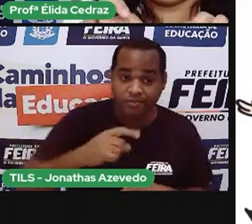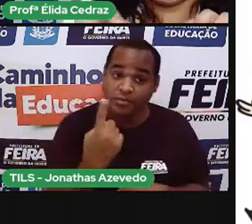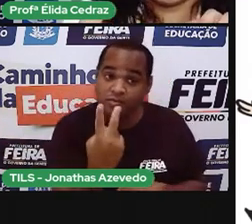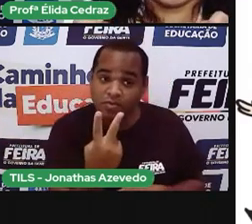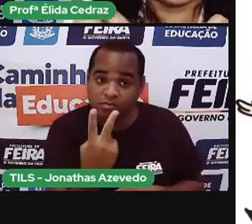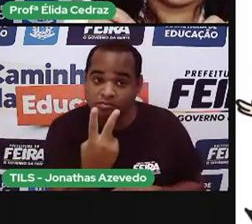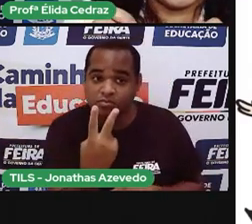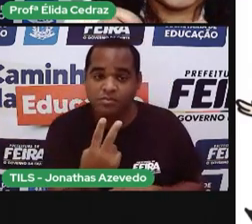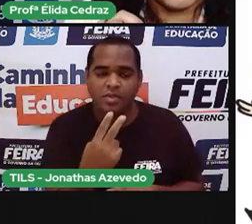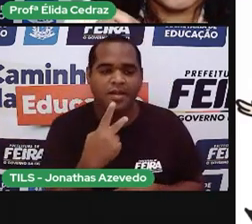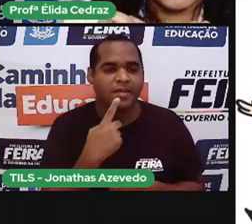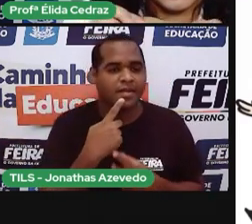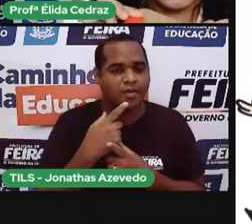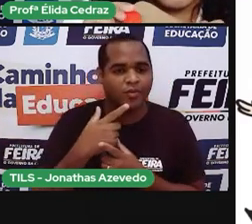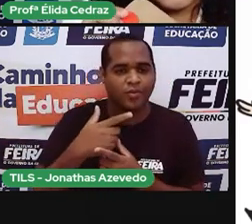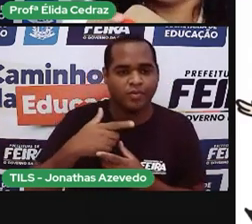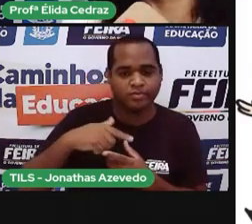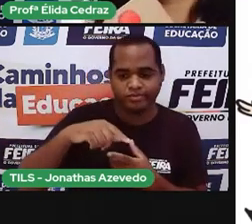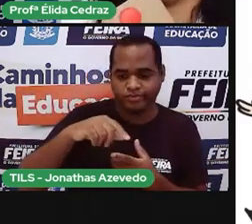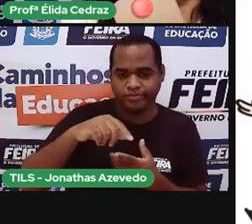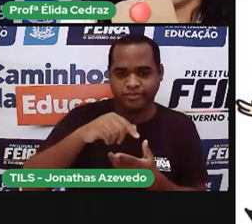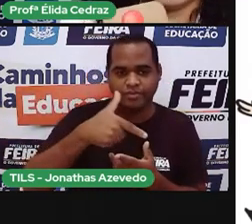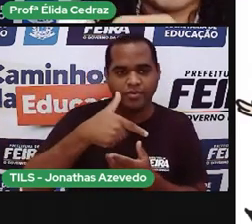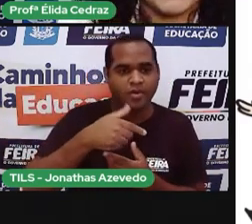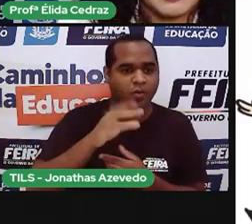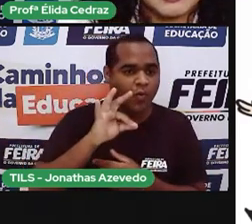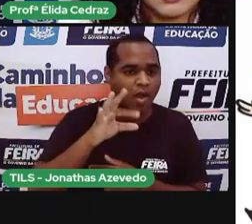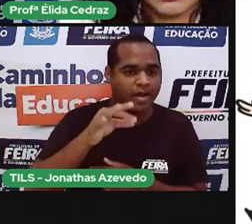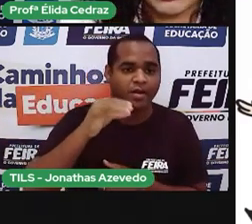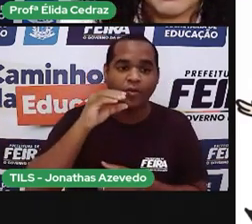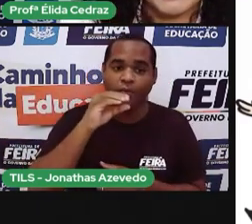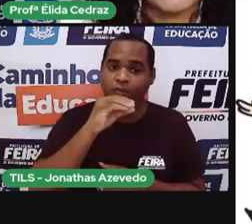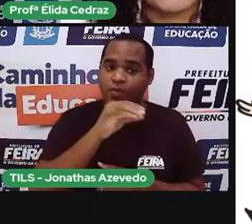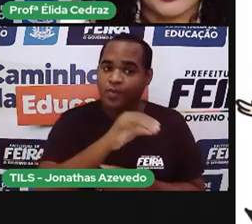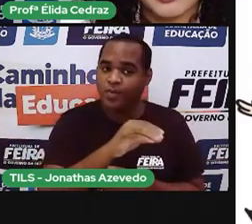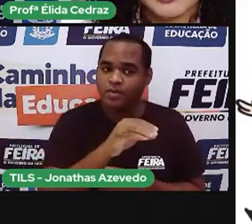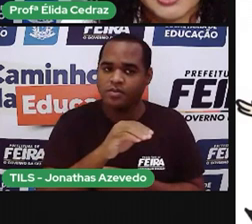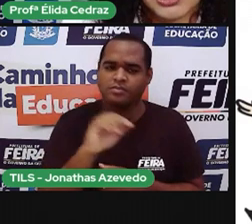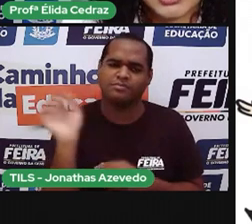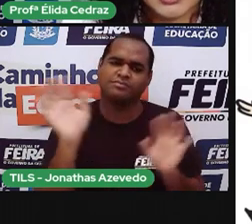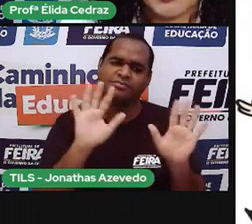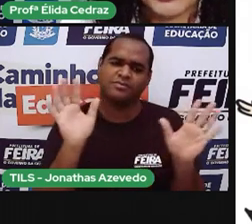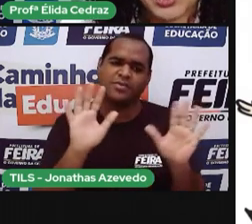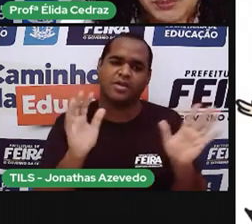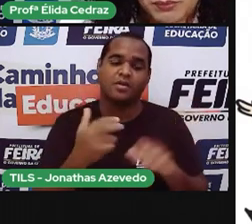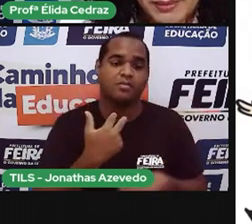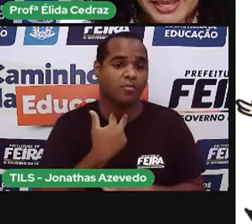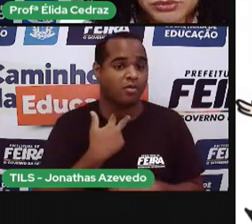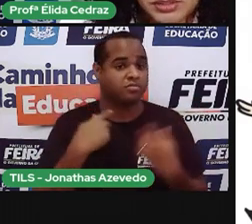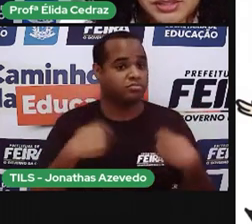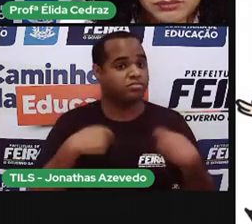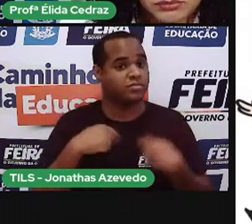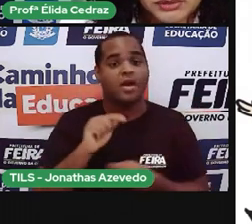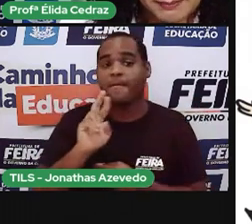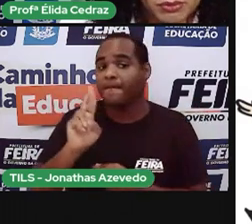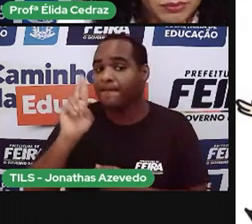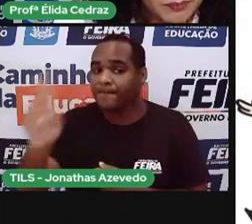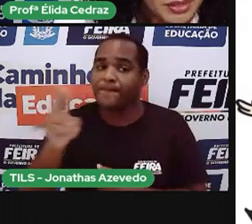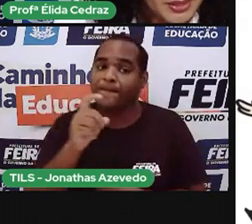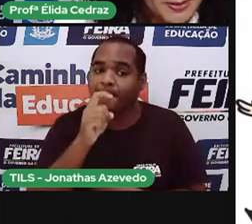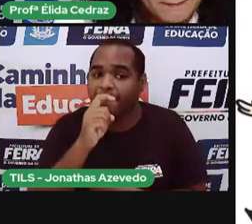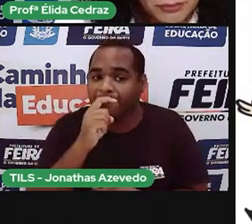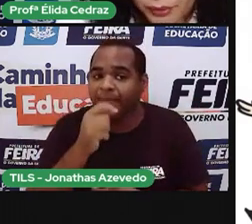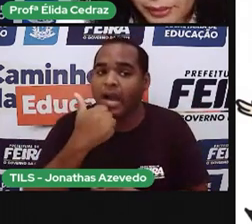aqui a para usou cola quente sem não faz não trabalha com cola quente sem um adulto por perto não